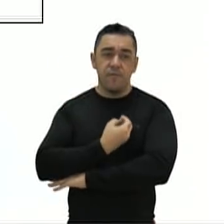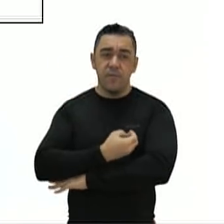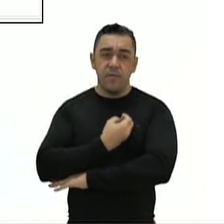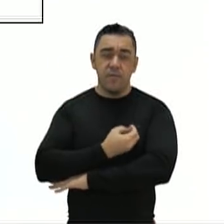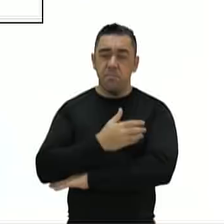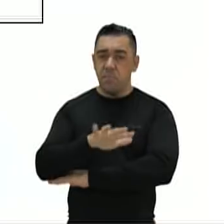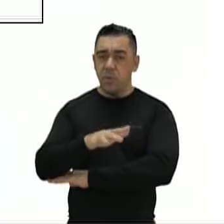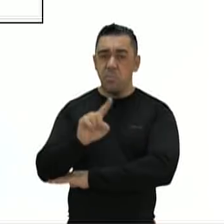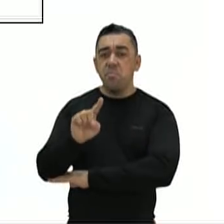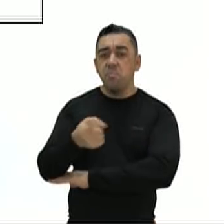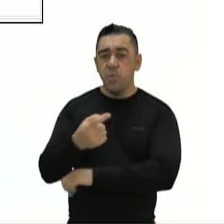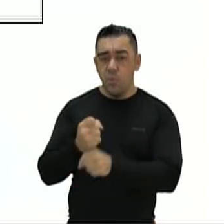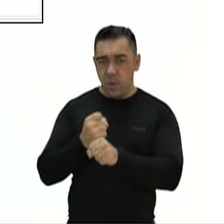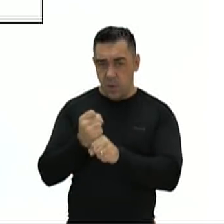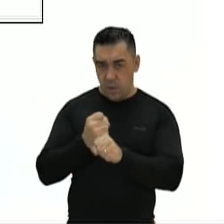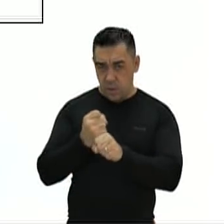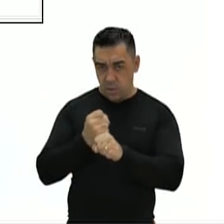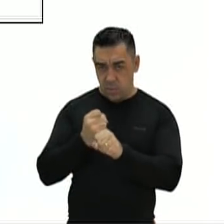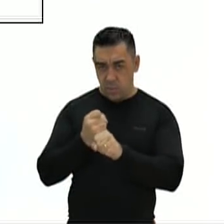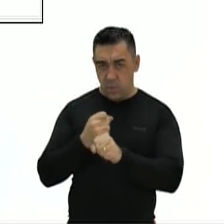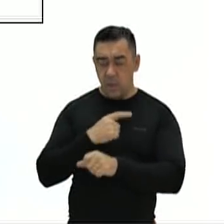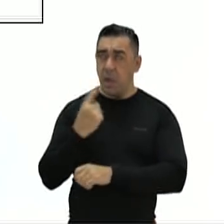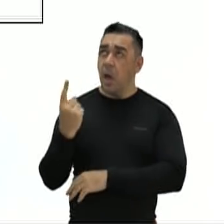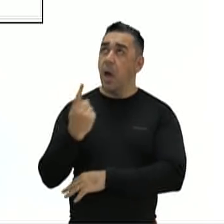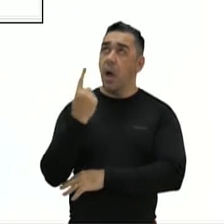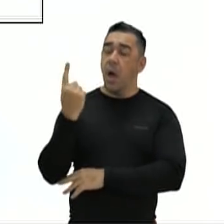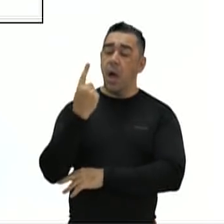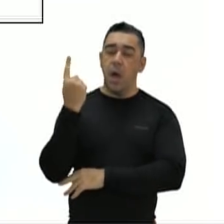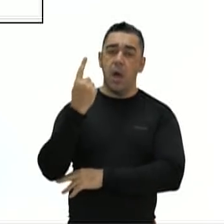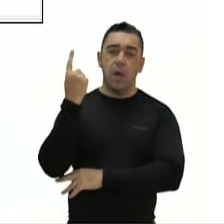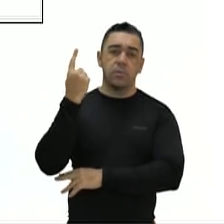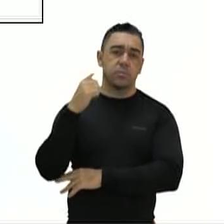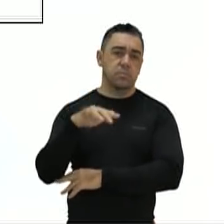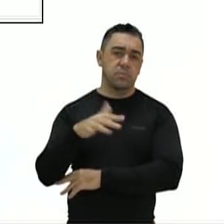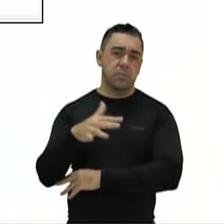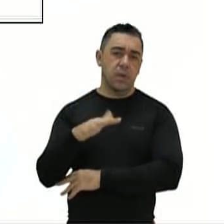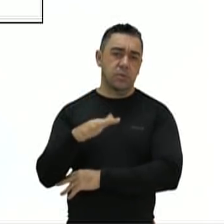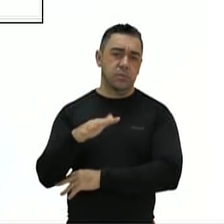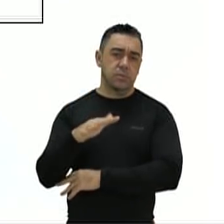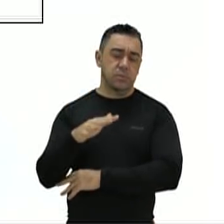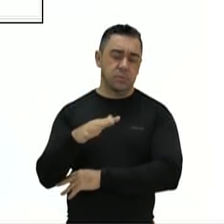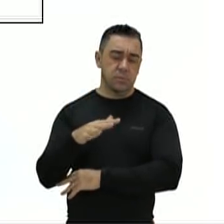1000 anos e elas têm alturas aí que ultrapassam